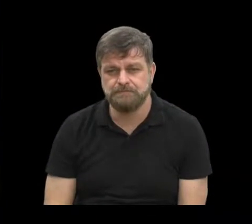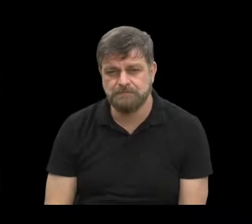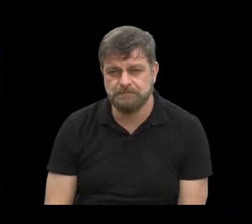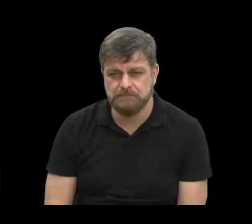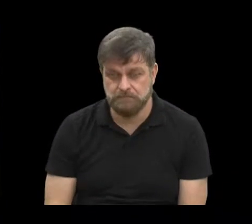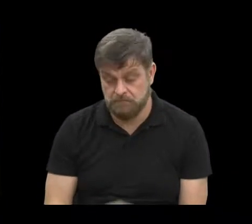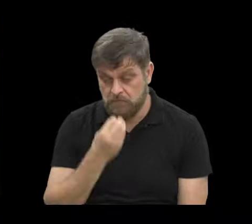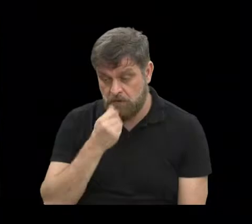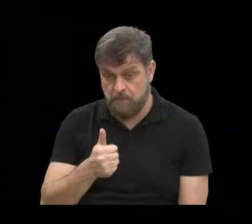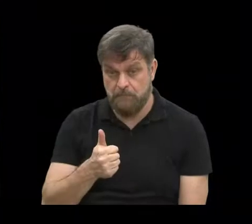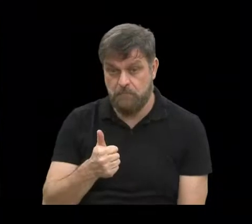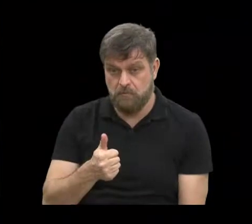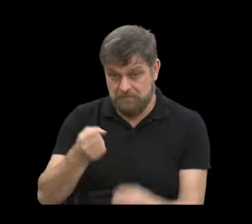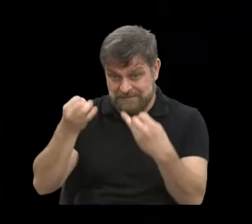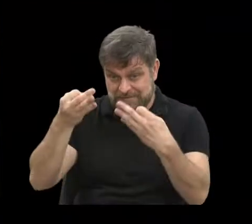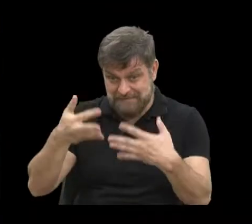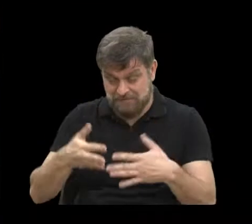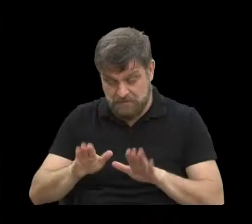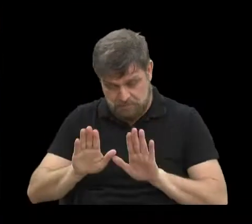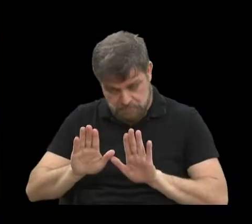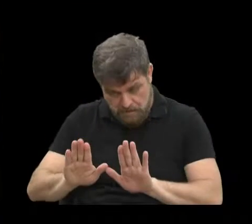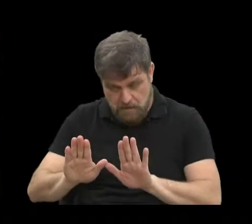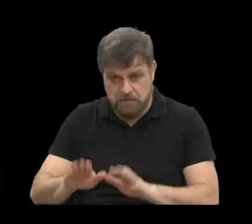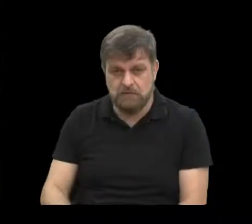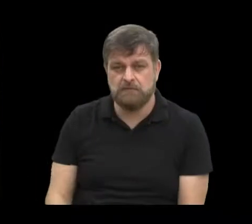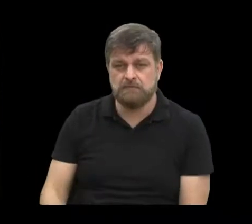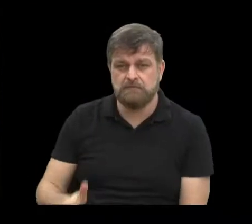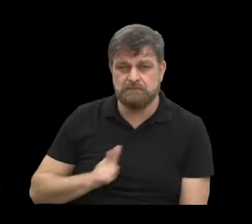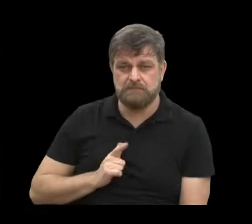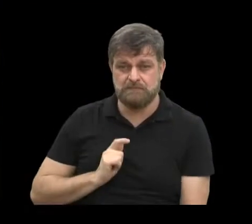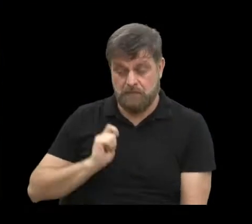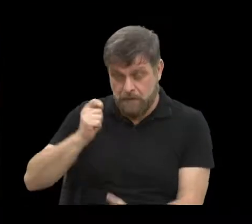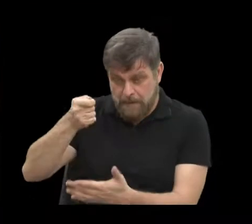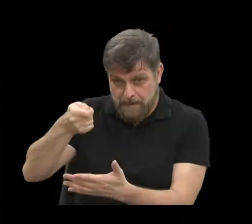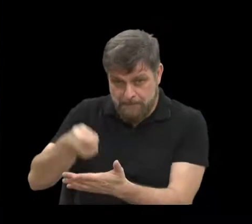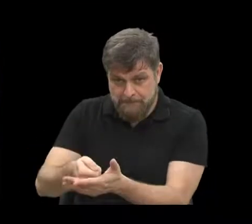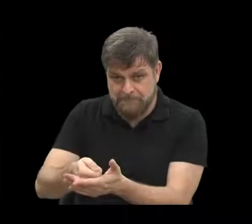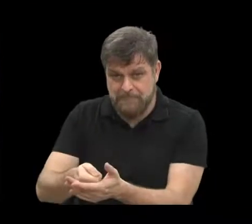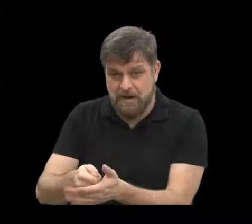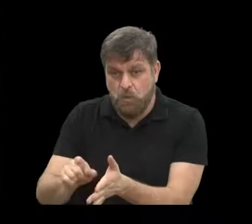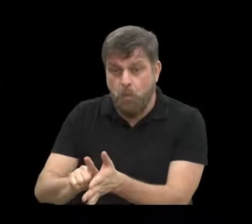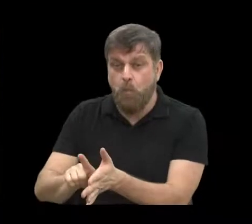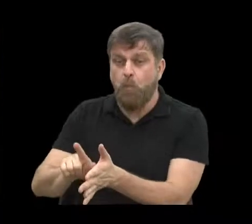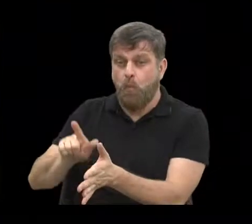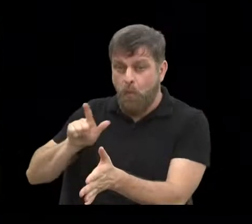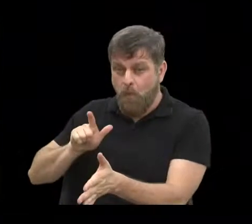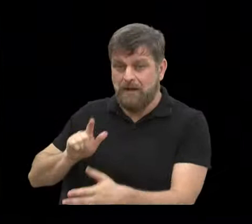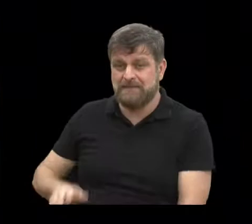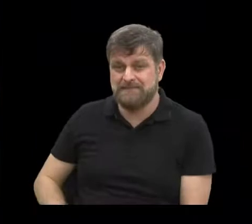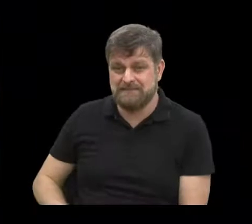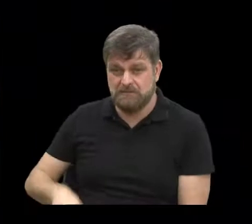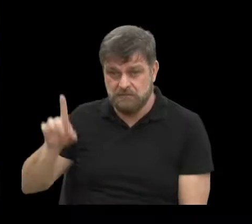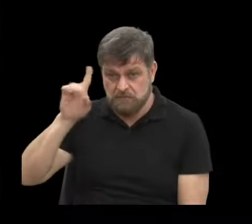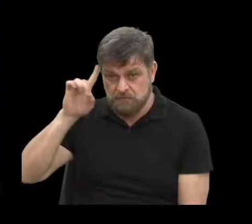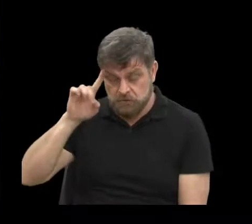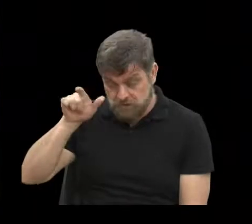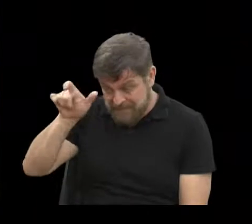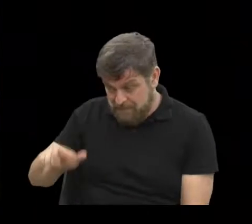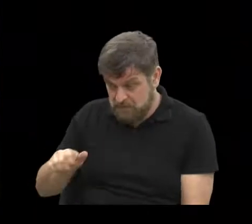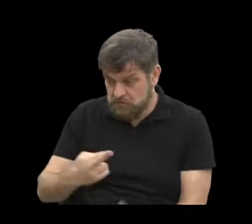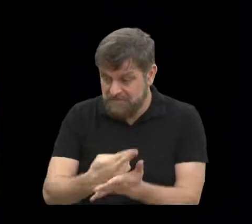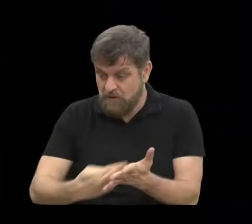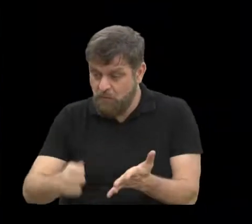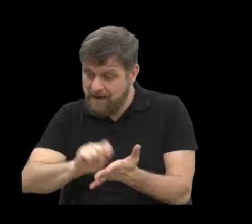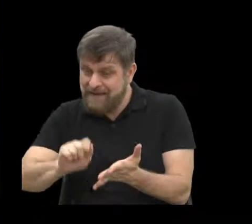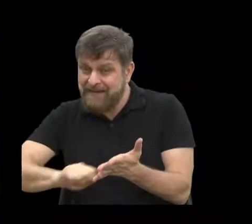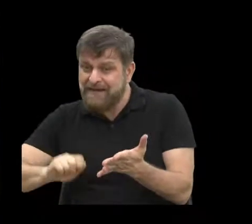bom a gente ressaltar algumas coisas, tá? O valor ele é pago retroativamente a contar da data do requerimento do benefício. O